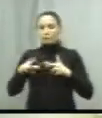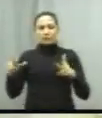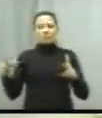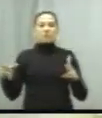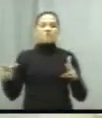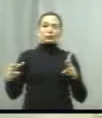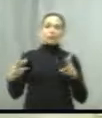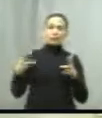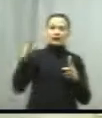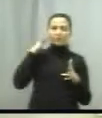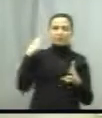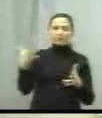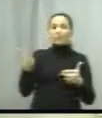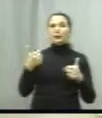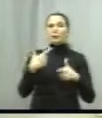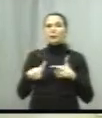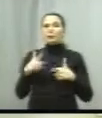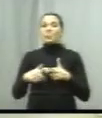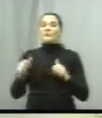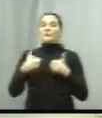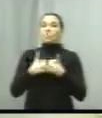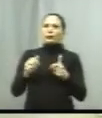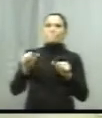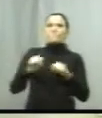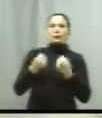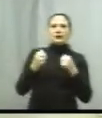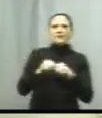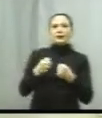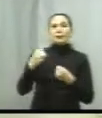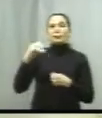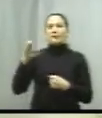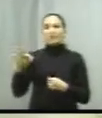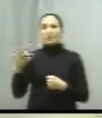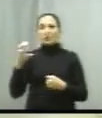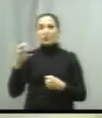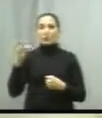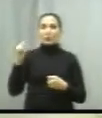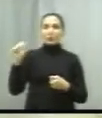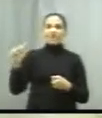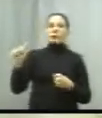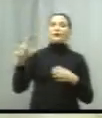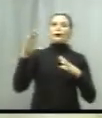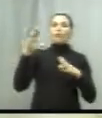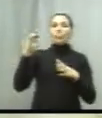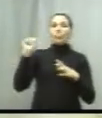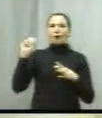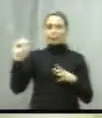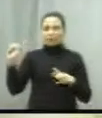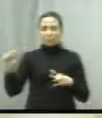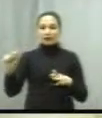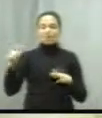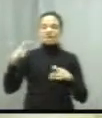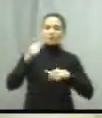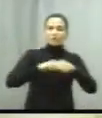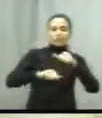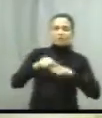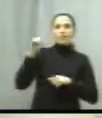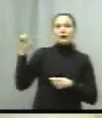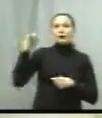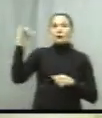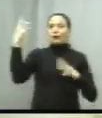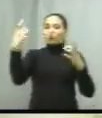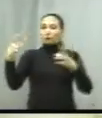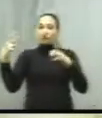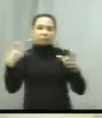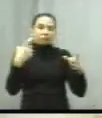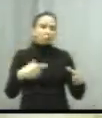ônibus quebrados da CTA. Acho que o Coca vem fazendo um bom trabalho, fez mudanças importantes em algumas regiões da